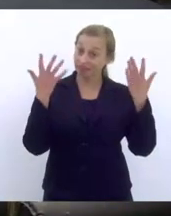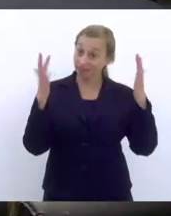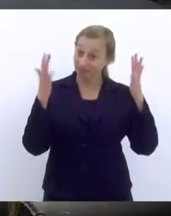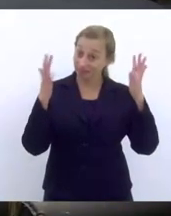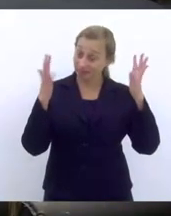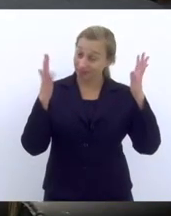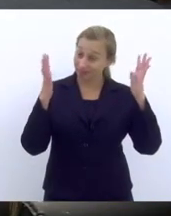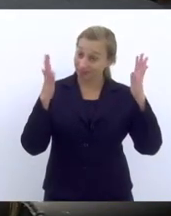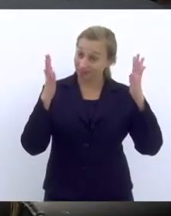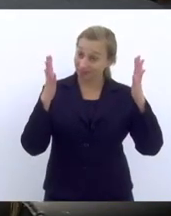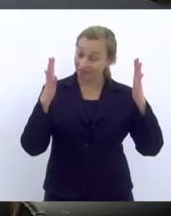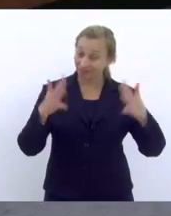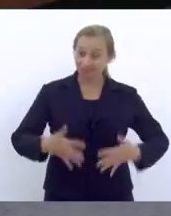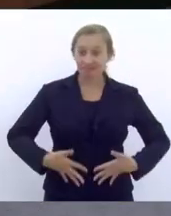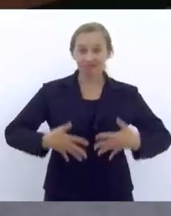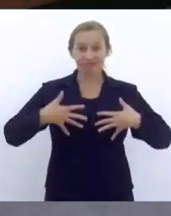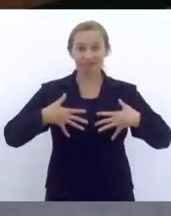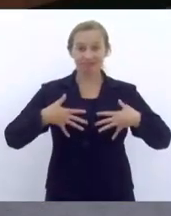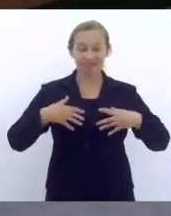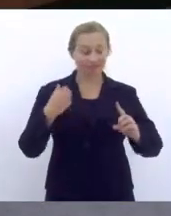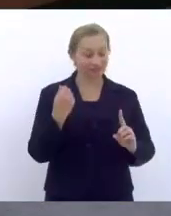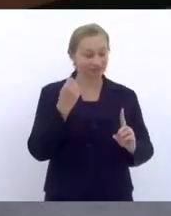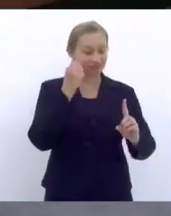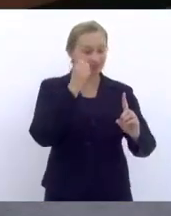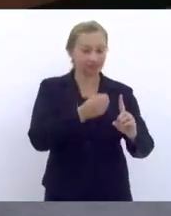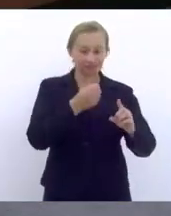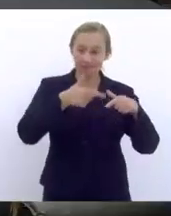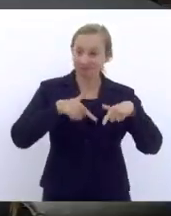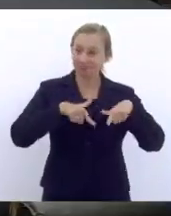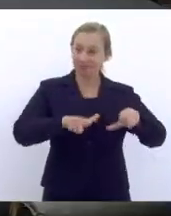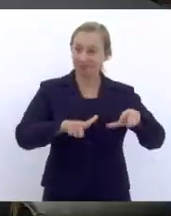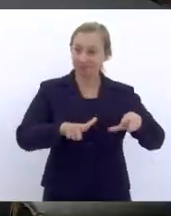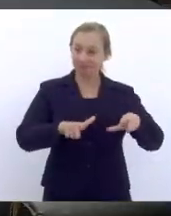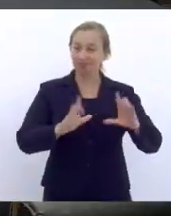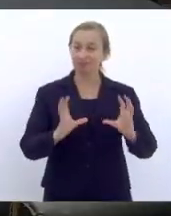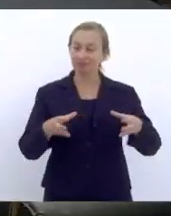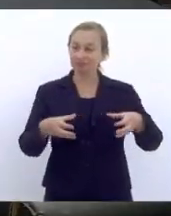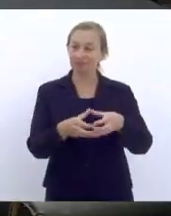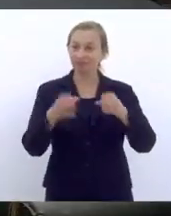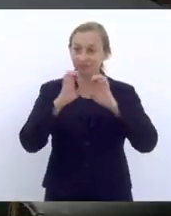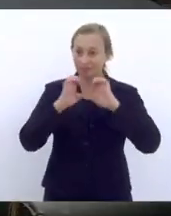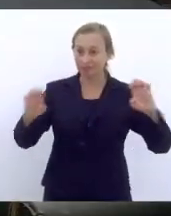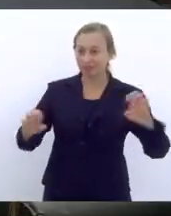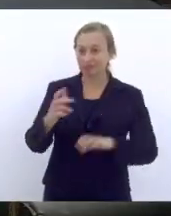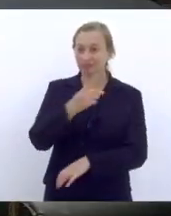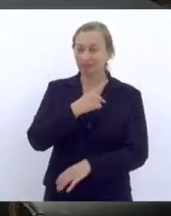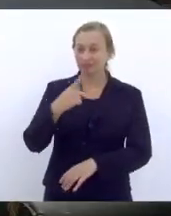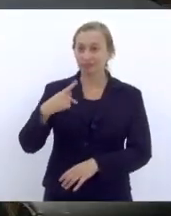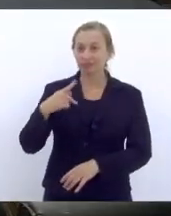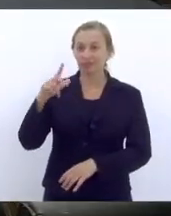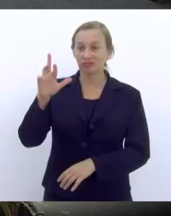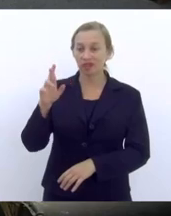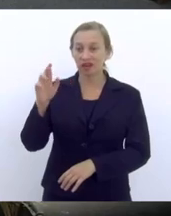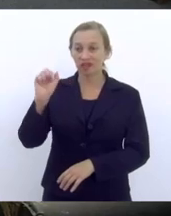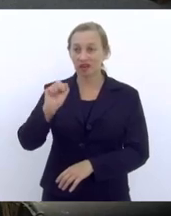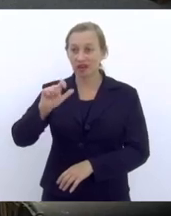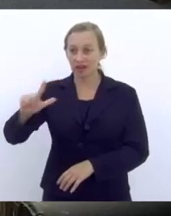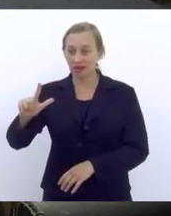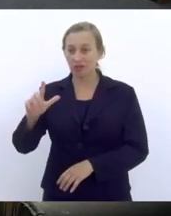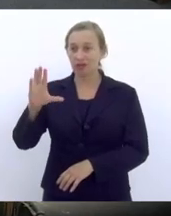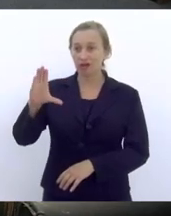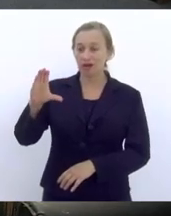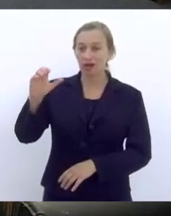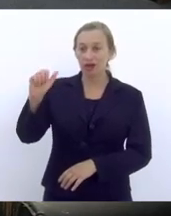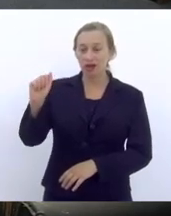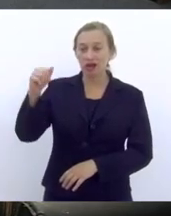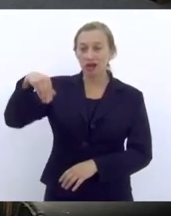Tenho a satisfação de entregar a moção ao Grupo Evangelização, aqui representado pelo pastor Rafael Campos da Silva.